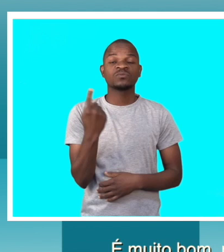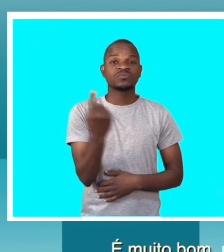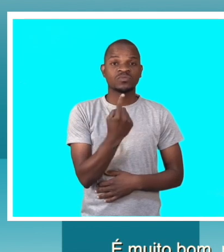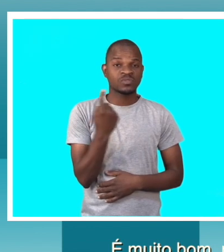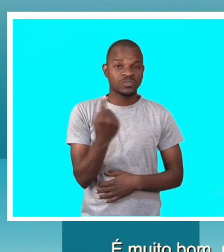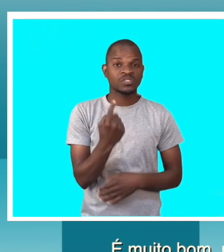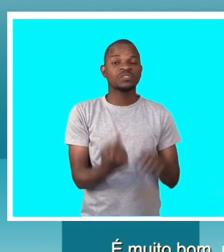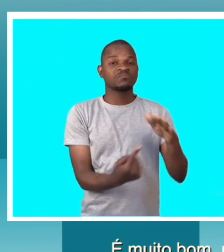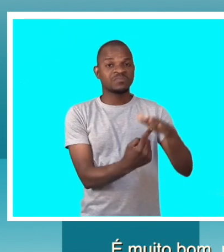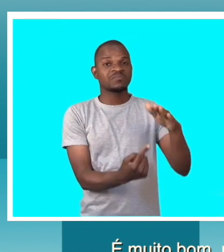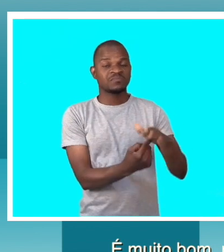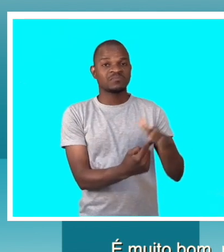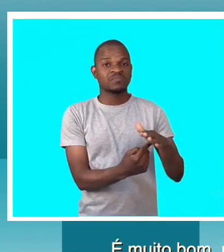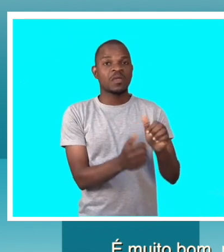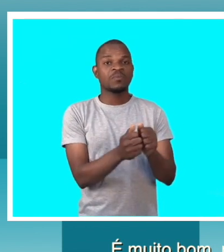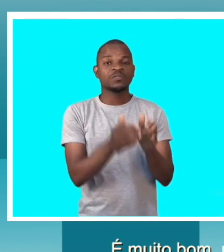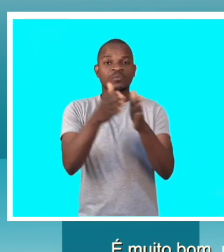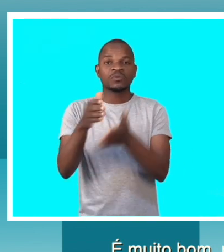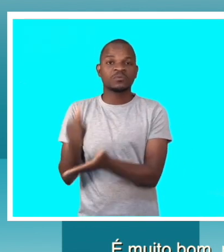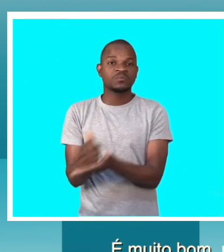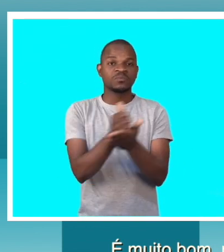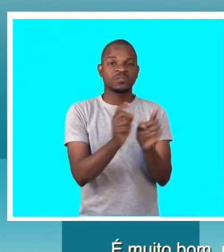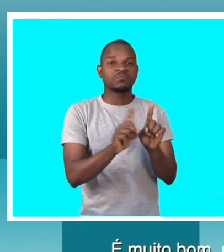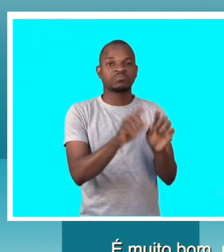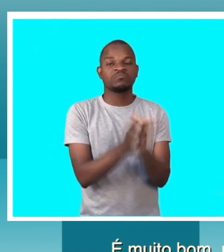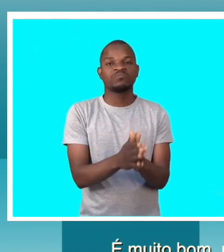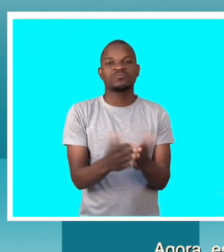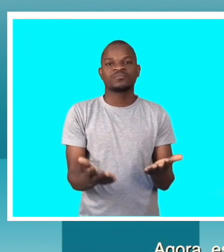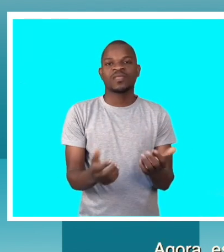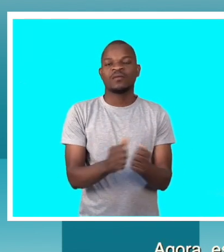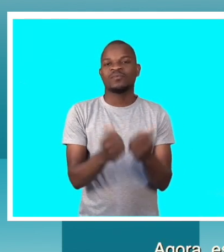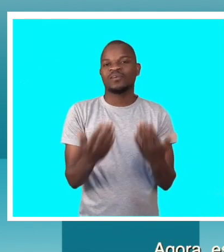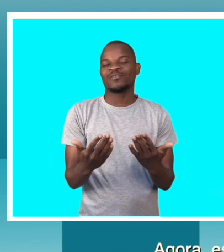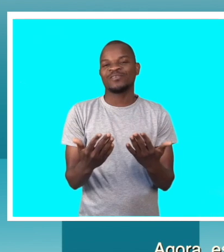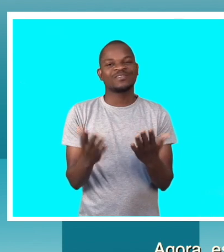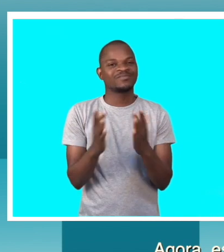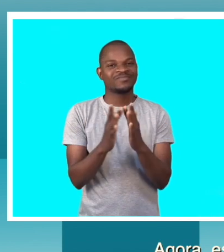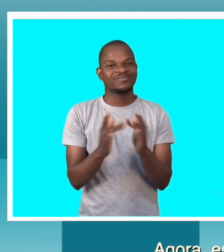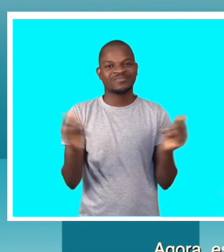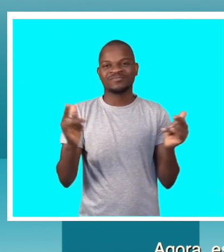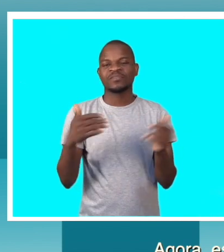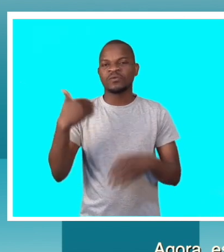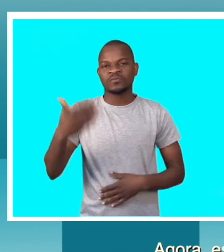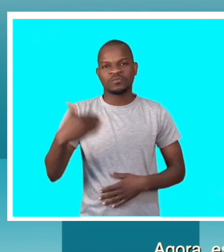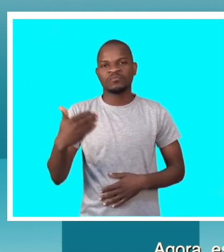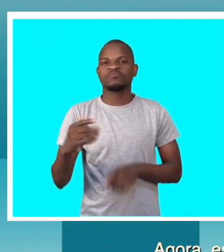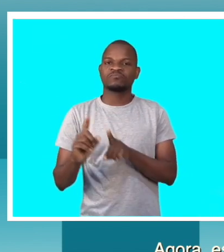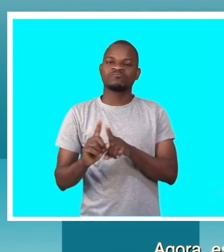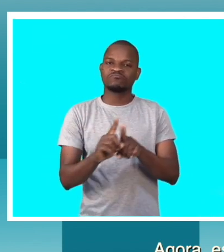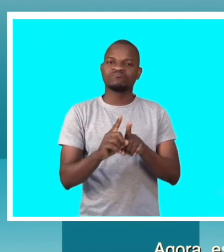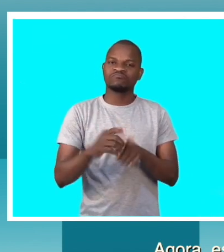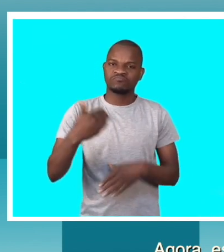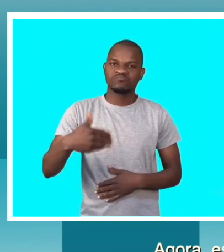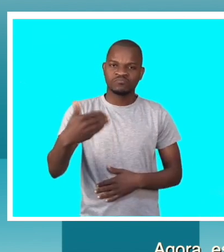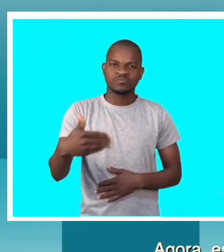está já aqui, espera. No seu tempo não havia com quem te ajudar, mas agora está sempre perto de nós.